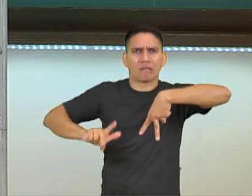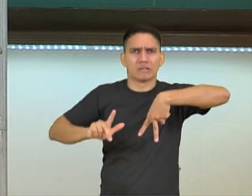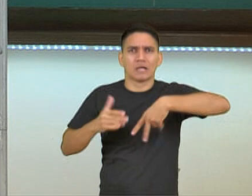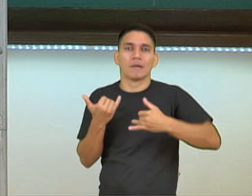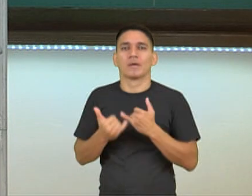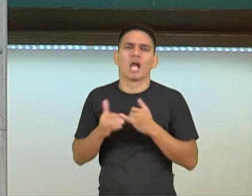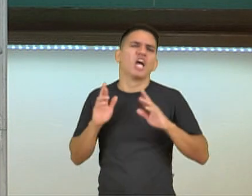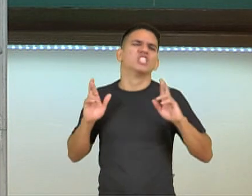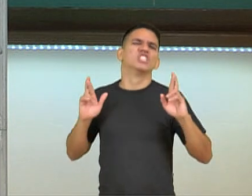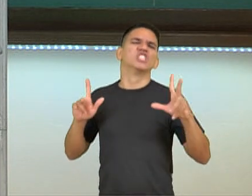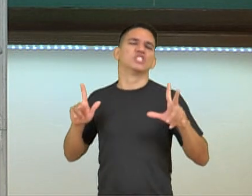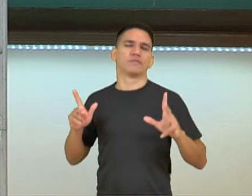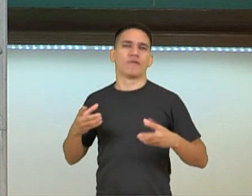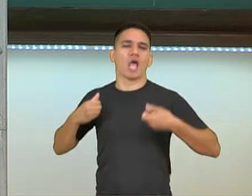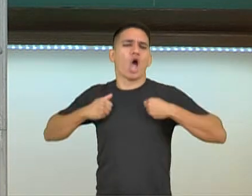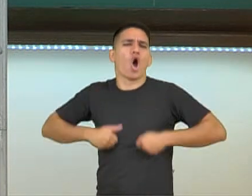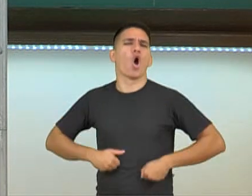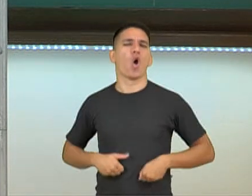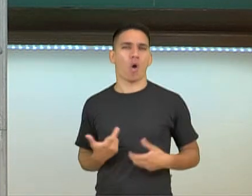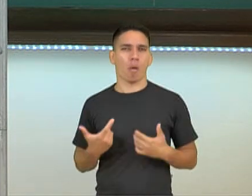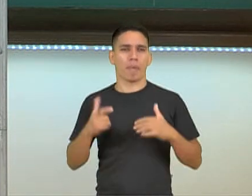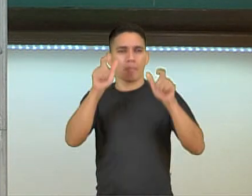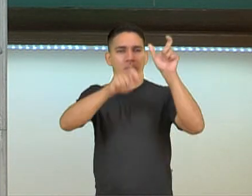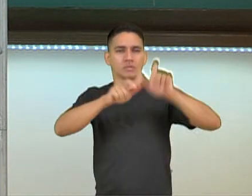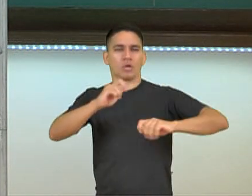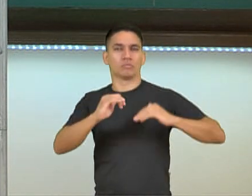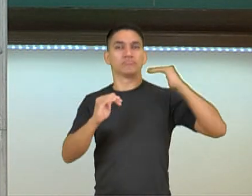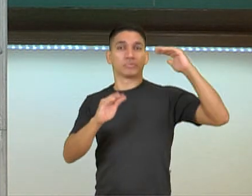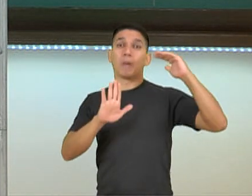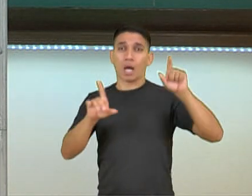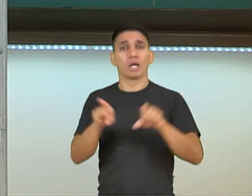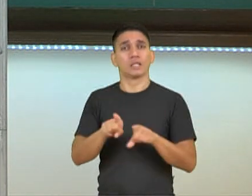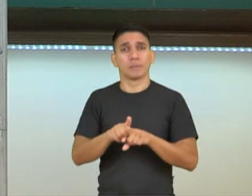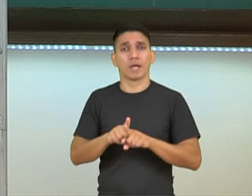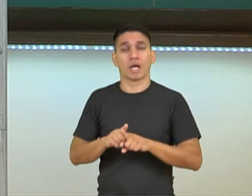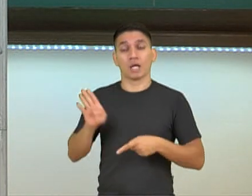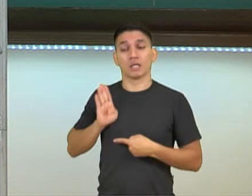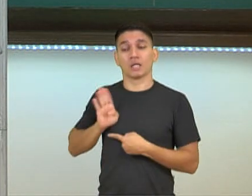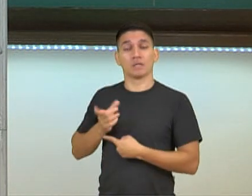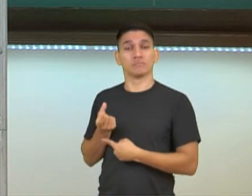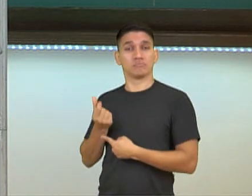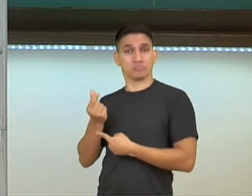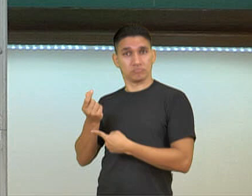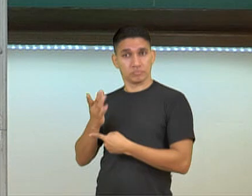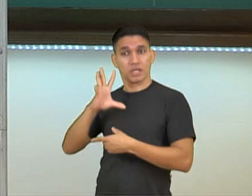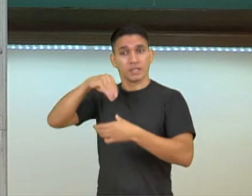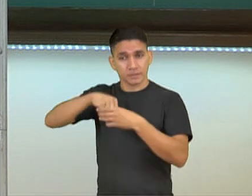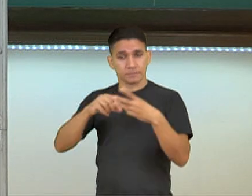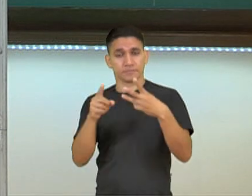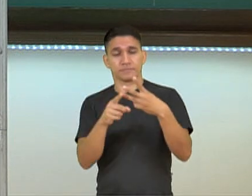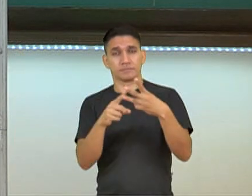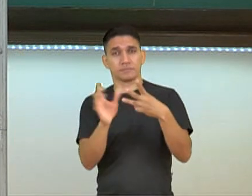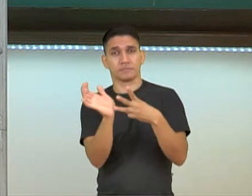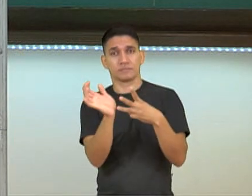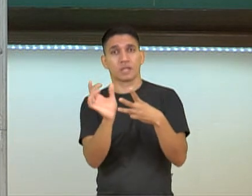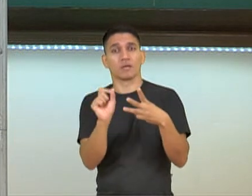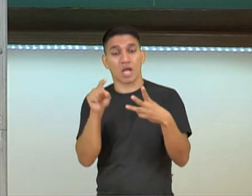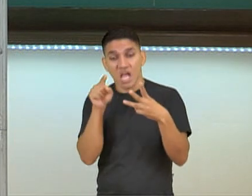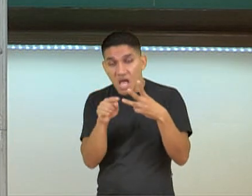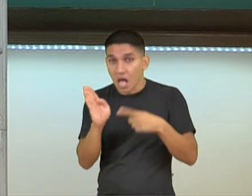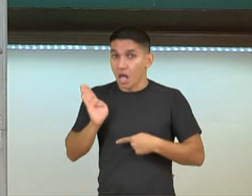os nobres se vestiam. Mas a gente também tinha a burguesia dentro do terceiro estado, e a burguesia ela tinha muito